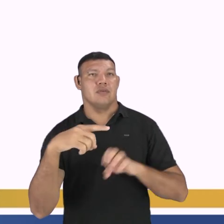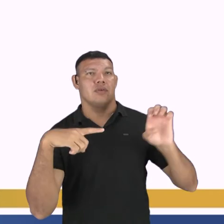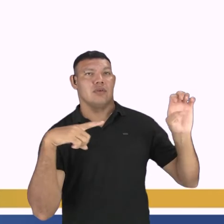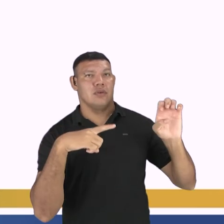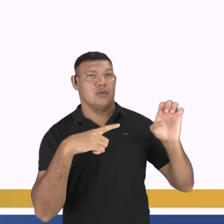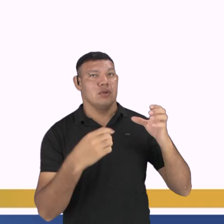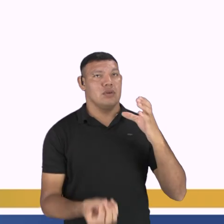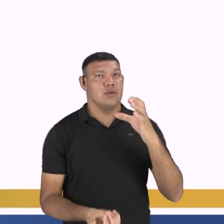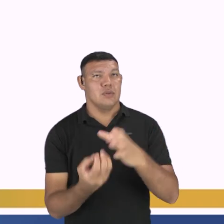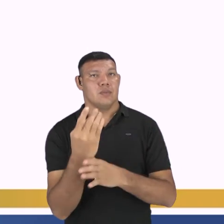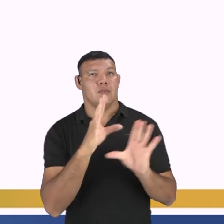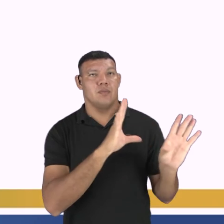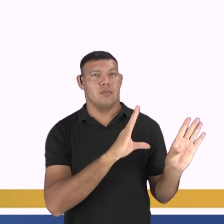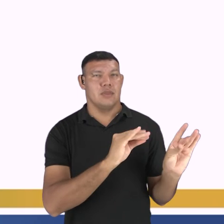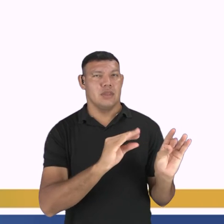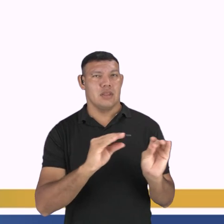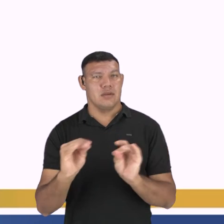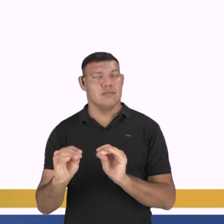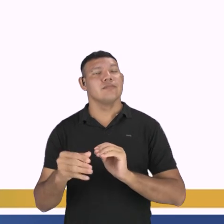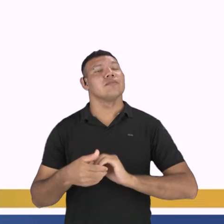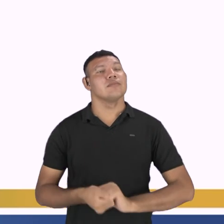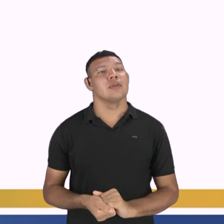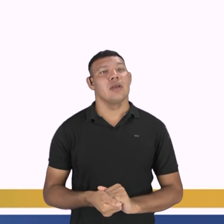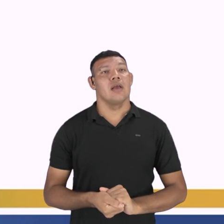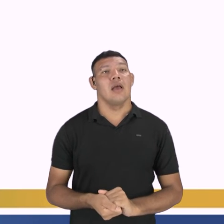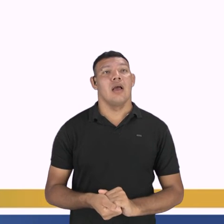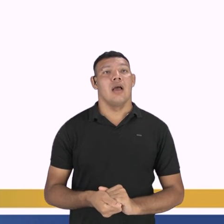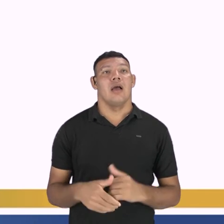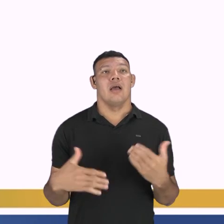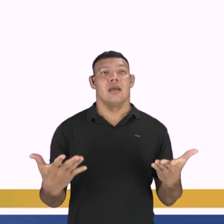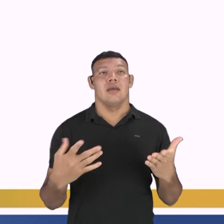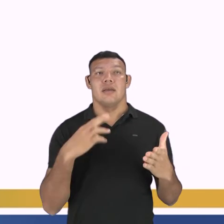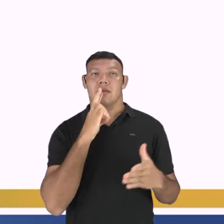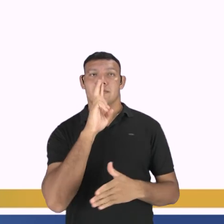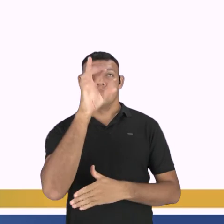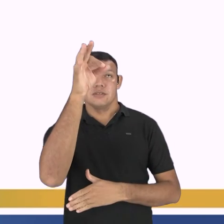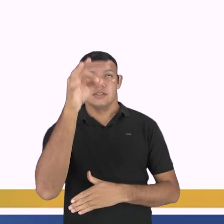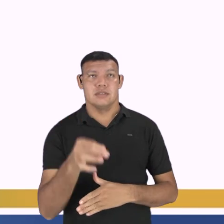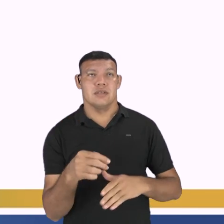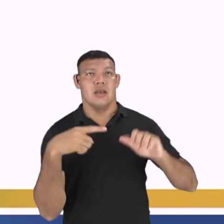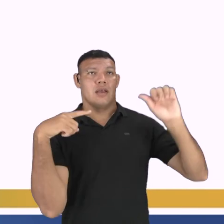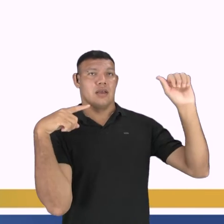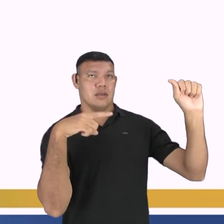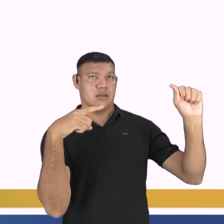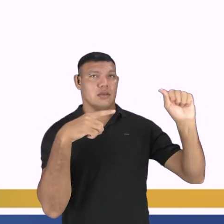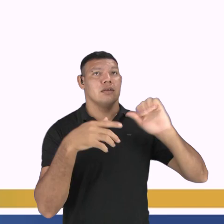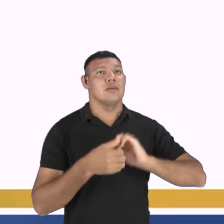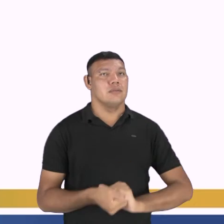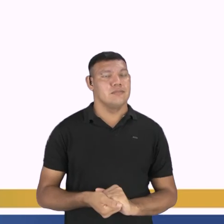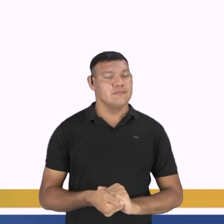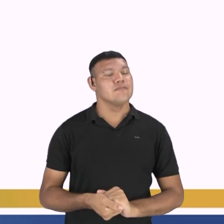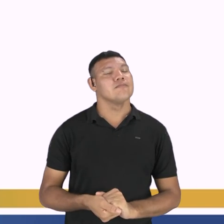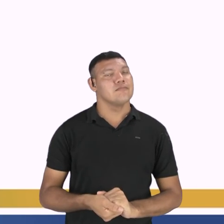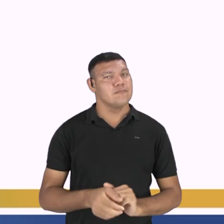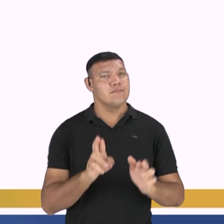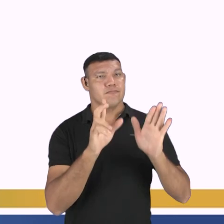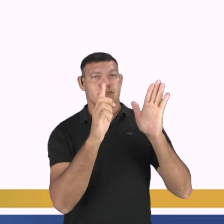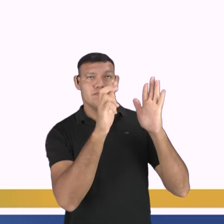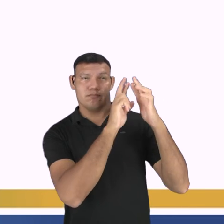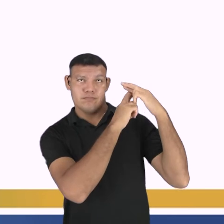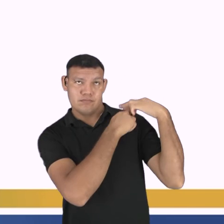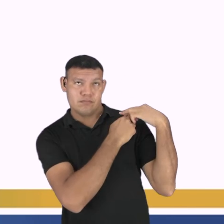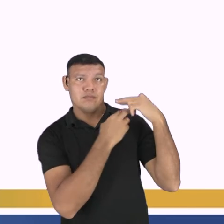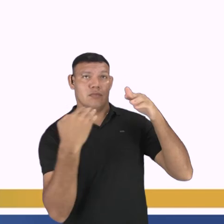Qual será a resposta correta? Bom, a resposta correta é a letra A. O epidídimo é responsável